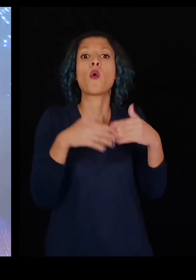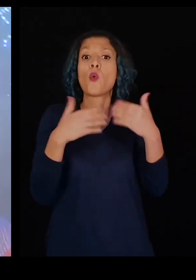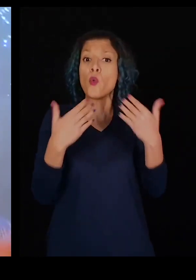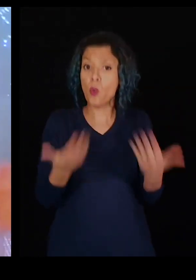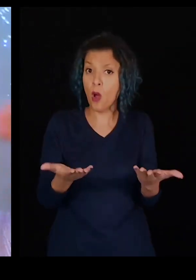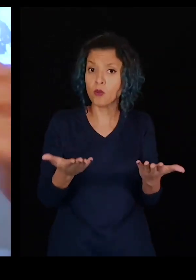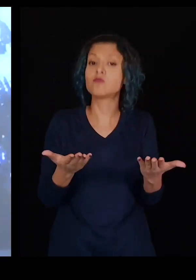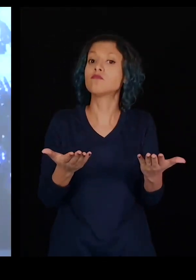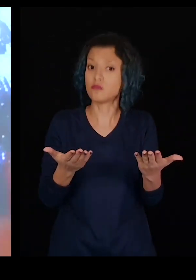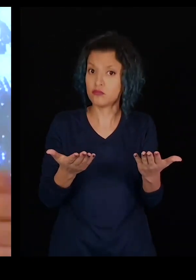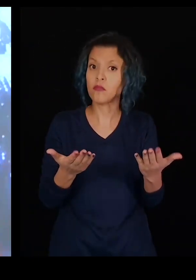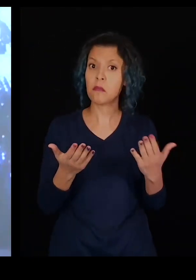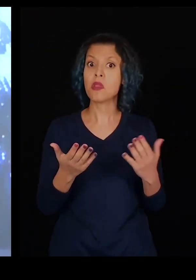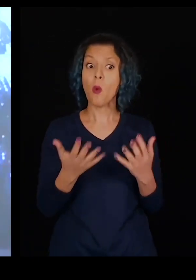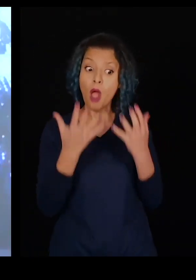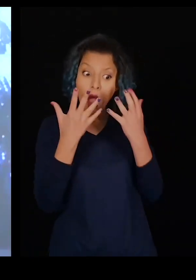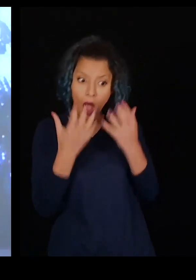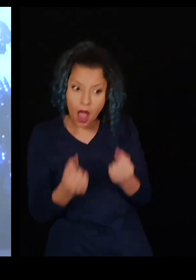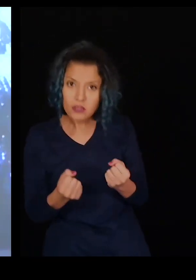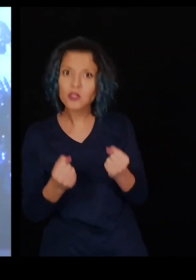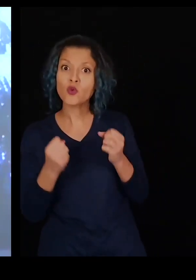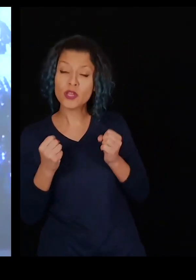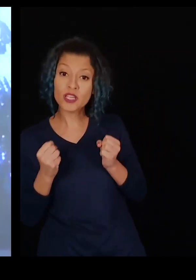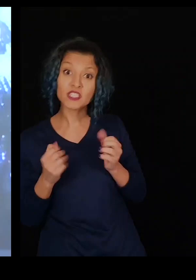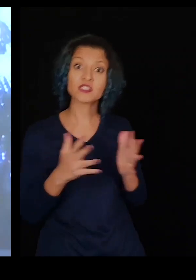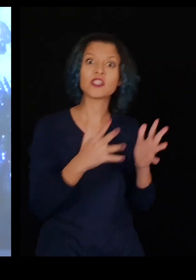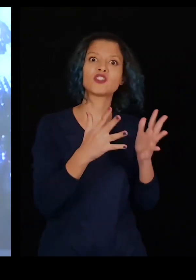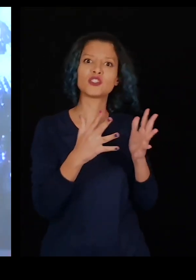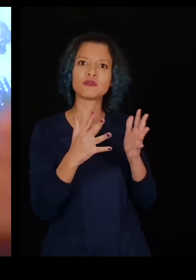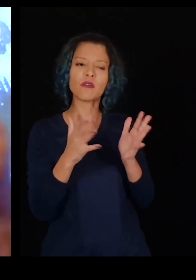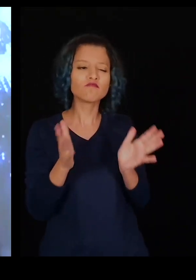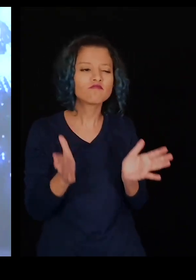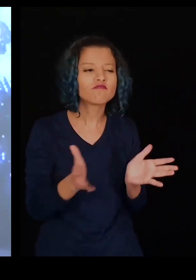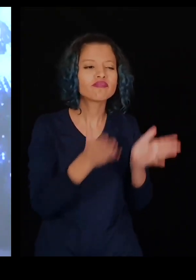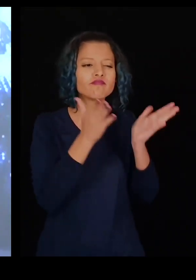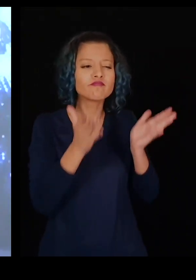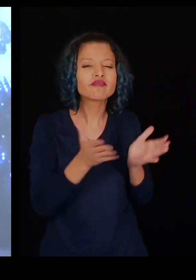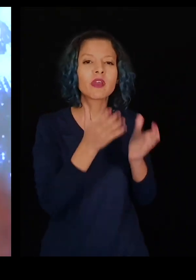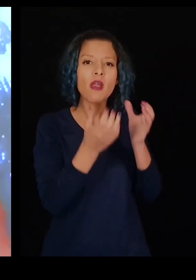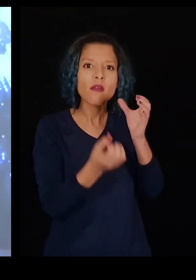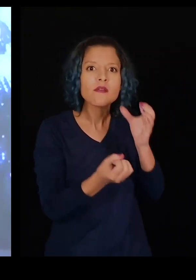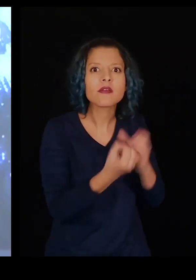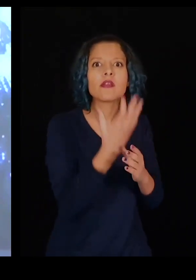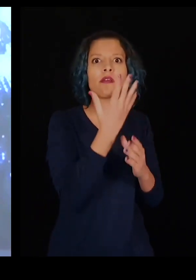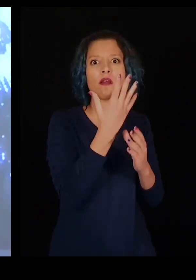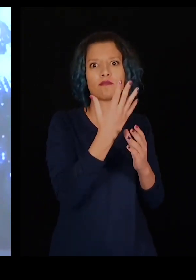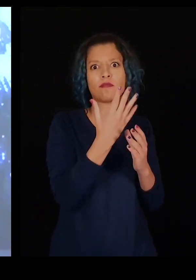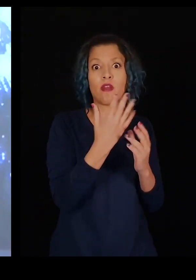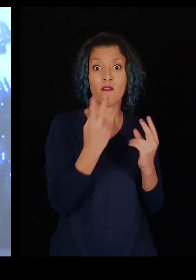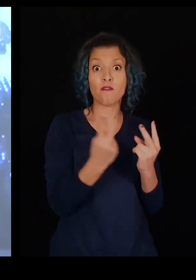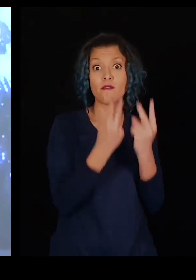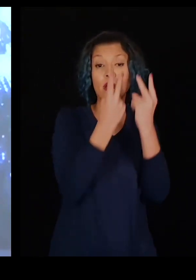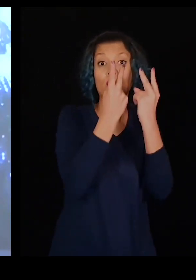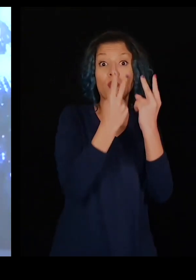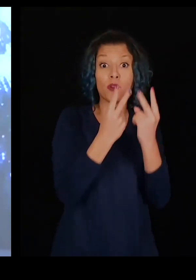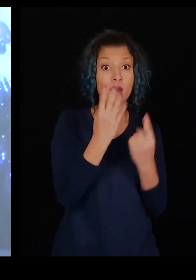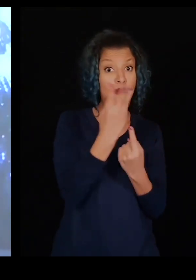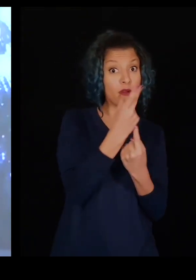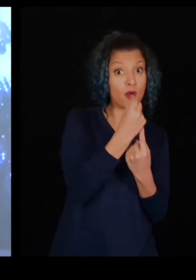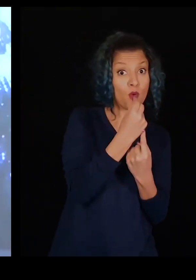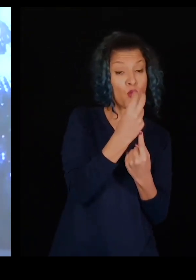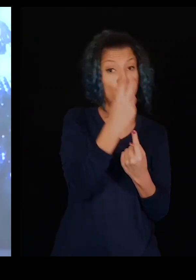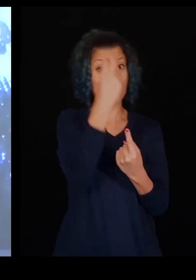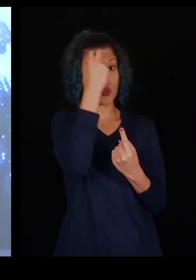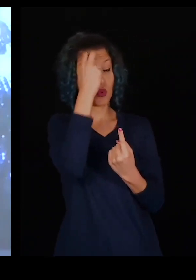o ponto de vista da criação de valor artístico e cultural para quem usufrui daquela